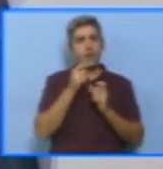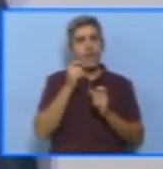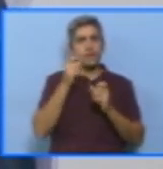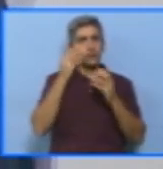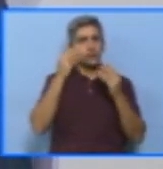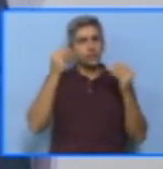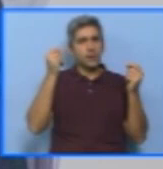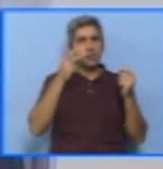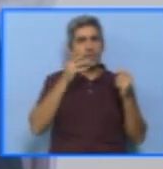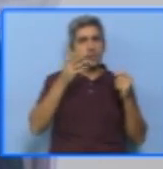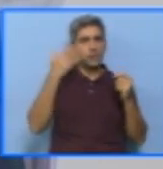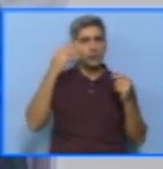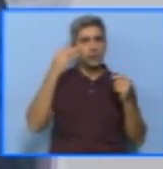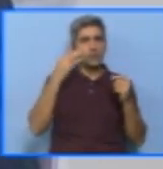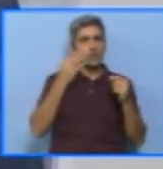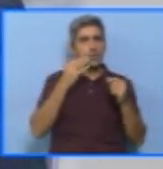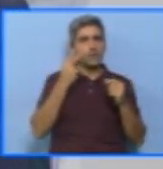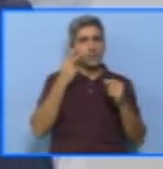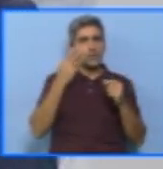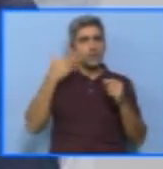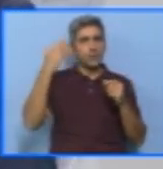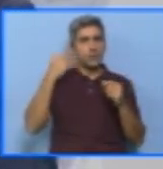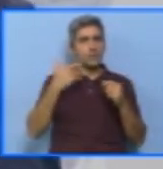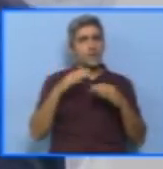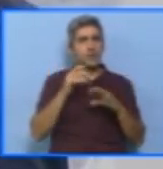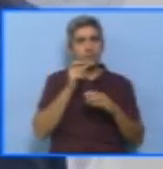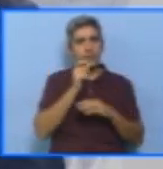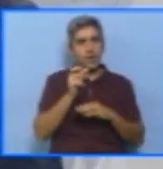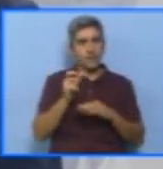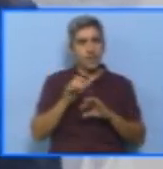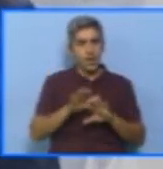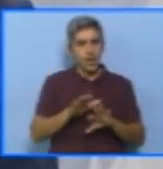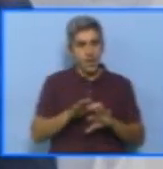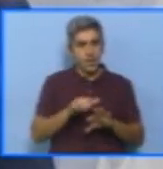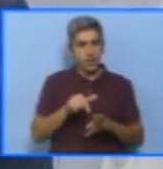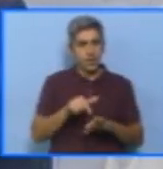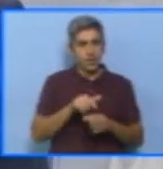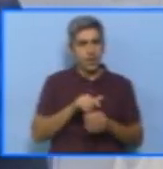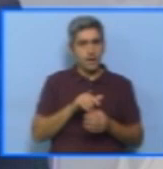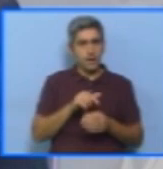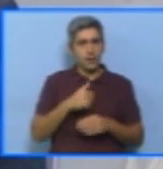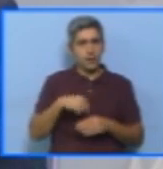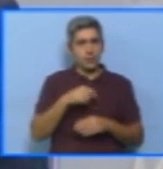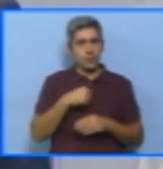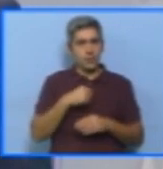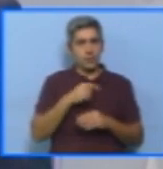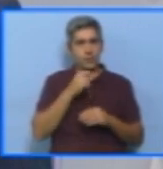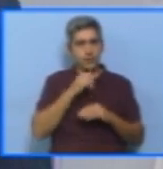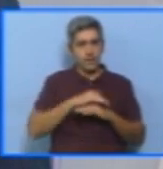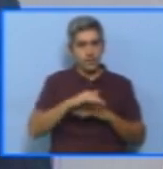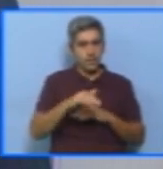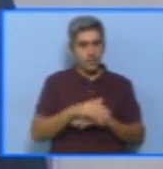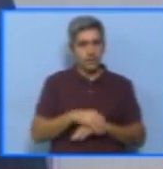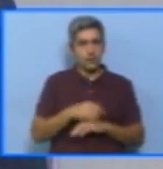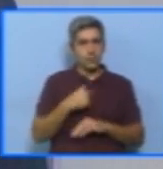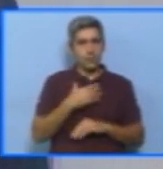foram vividas, que foram experimentadas, mas são palavras que estão aqui assentes no nosso terreno.